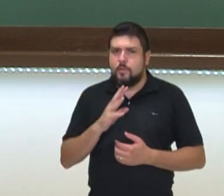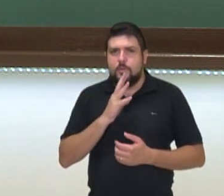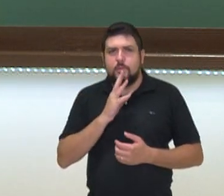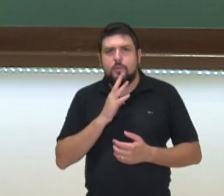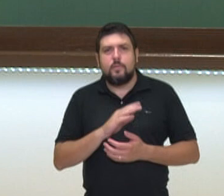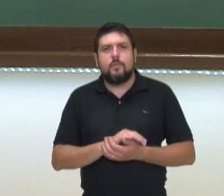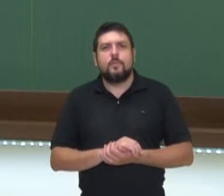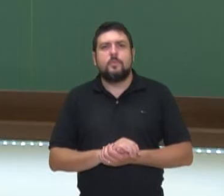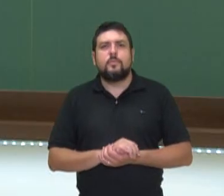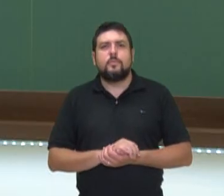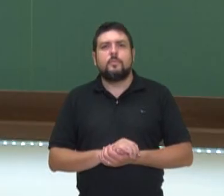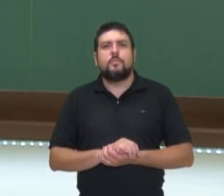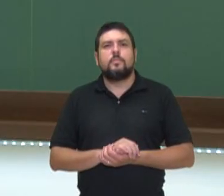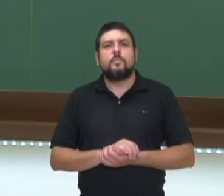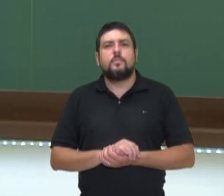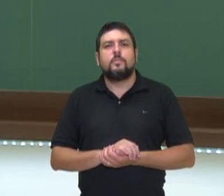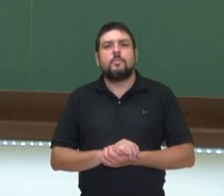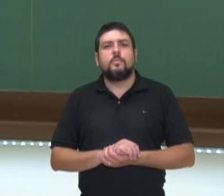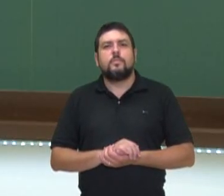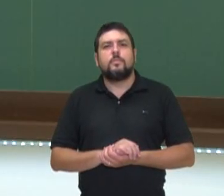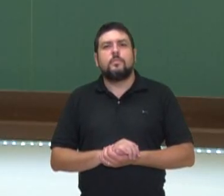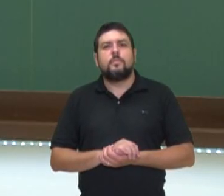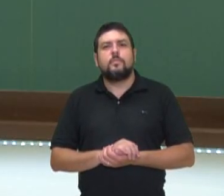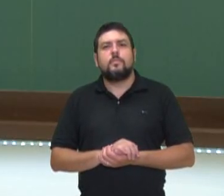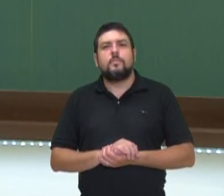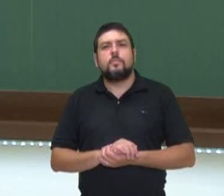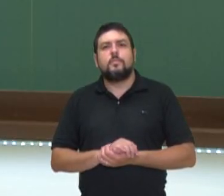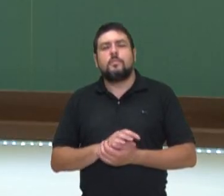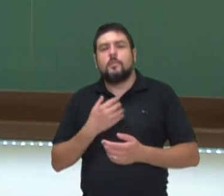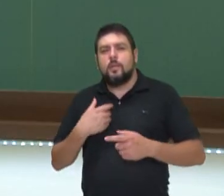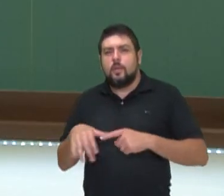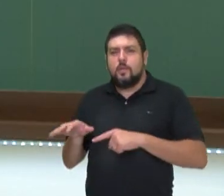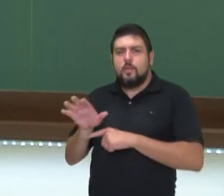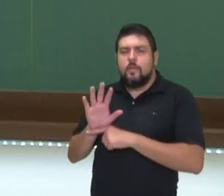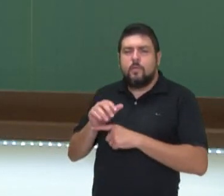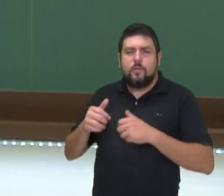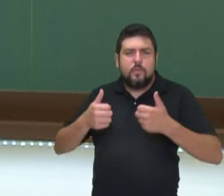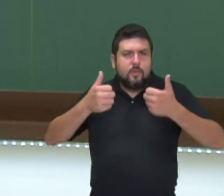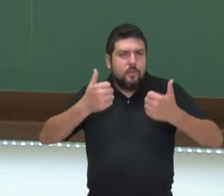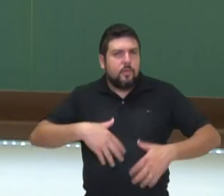conhecer, né? Nesse vídeo, nós falamos